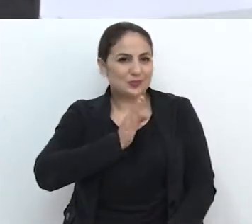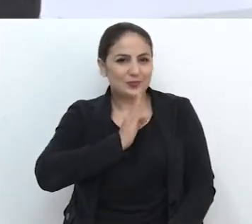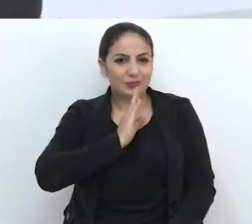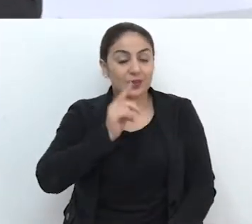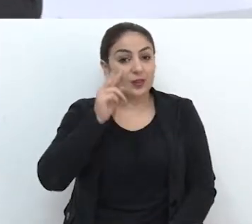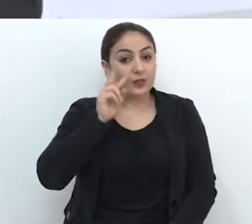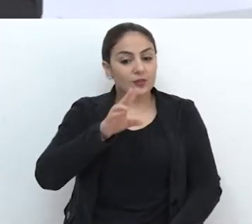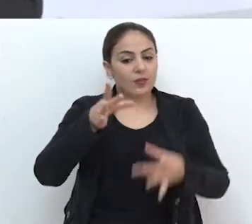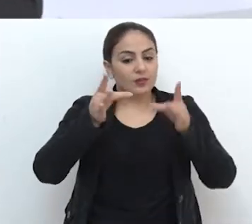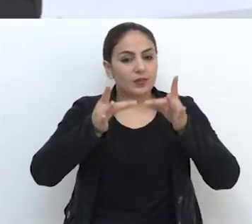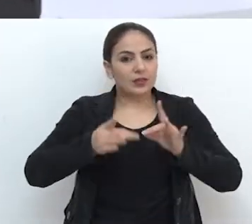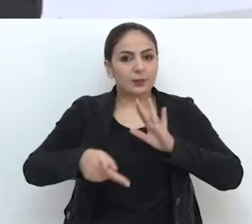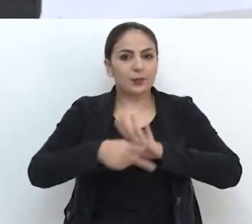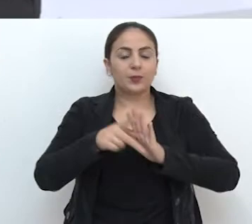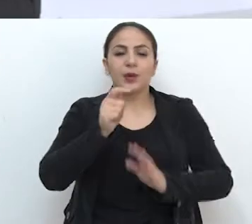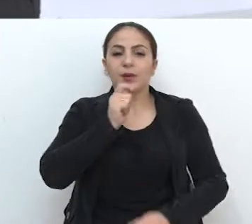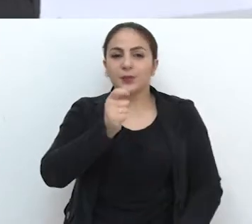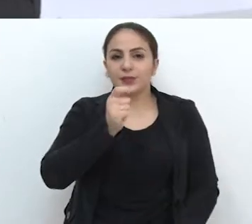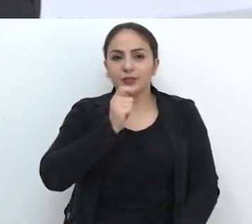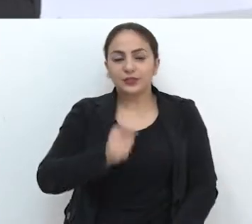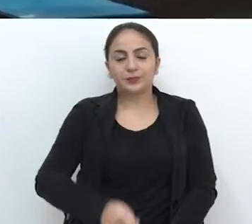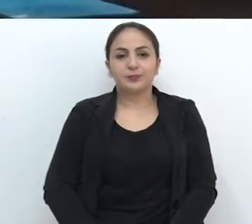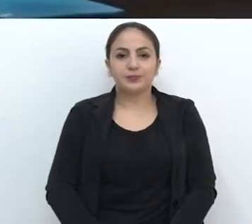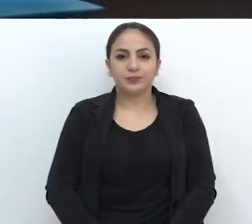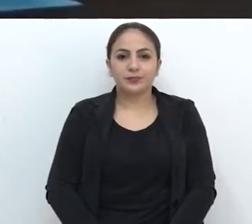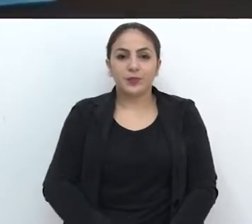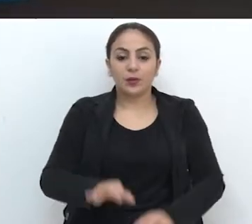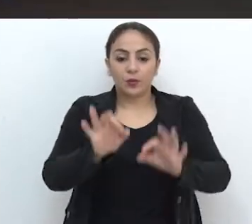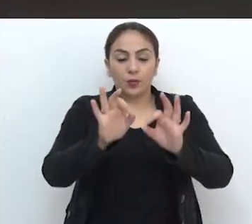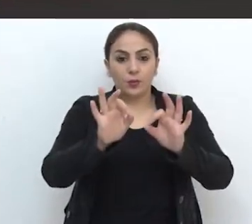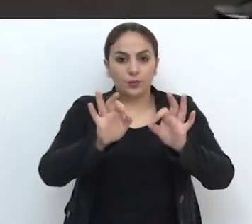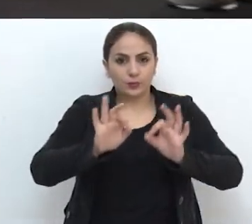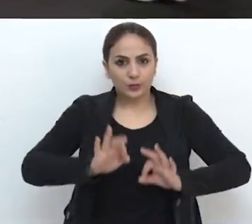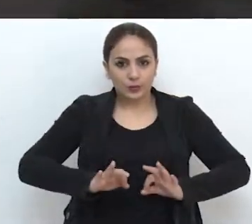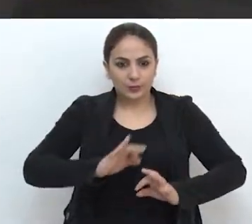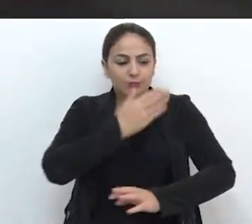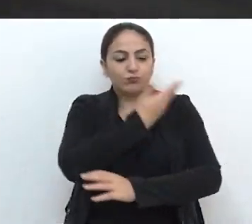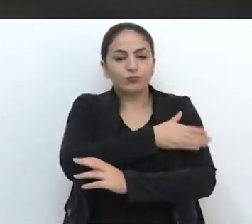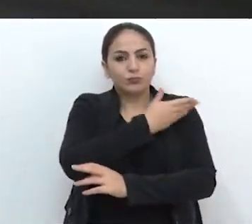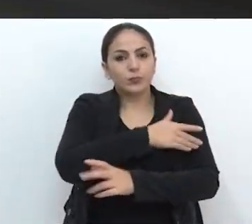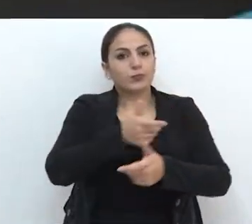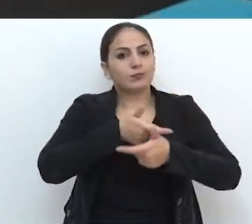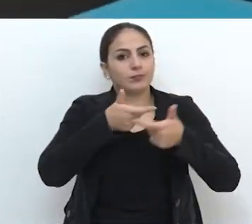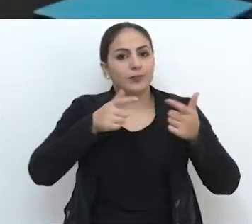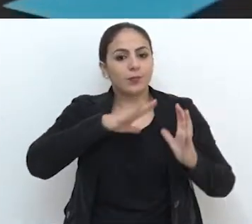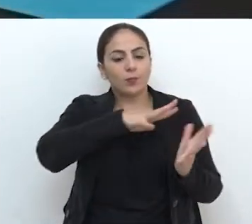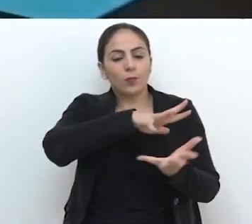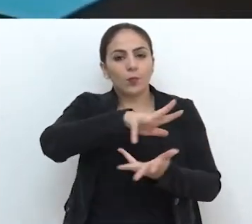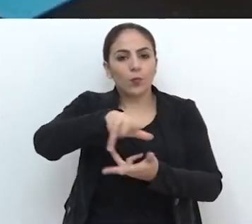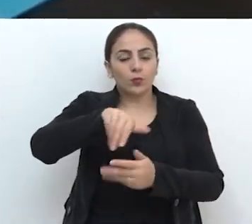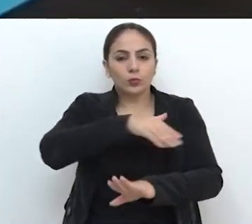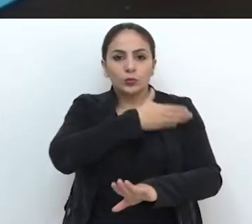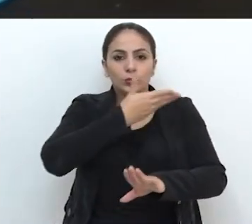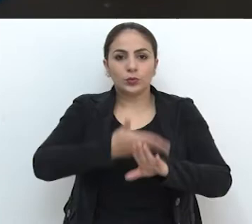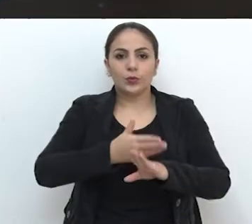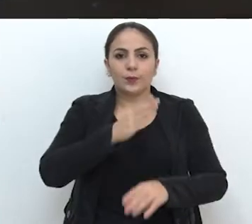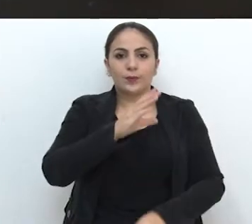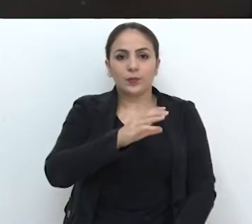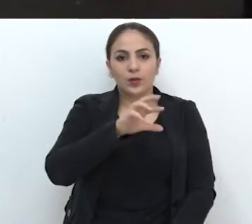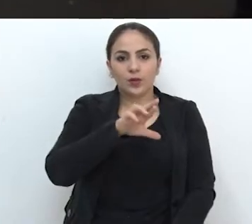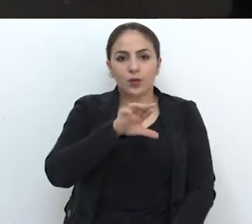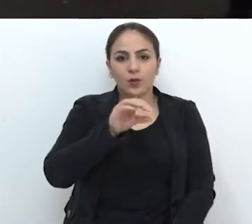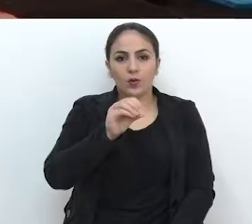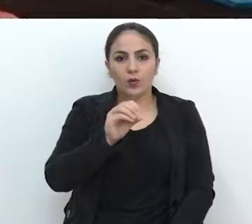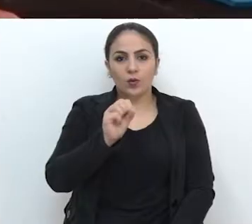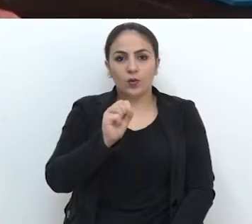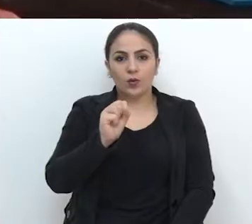pessoas. Veja os detalhes na reportagem. Um programa de treinamento que tem crescido no mundo todo, o